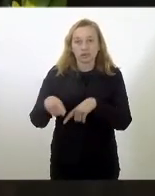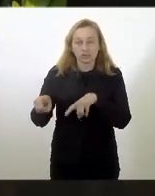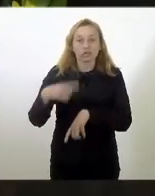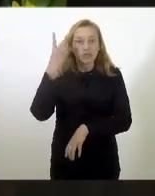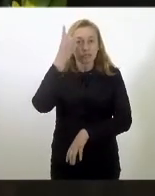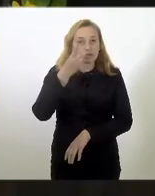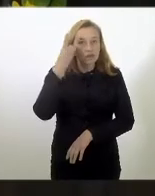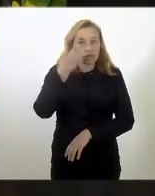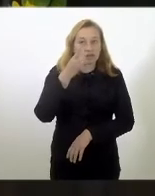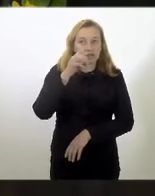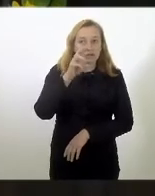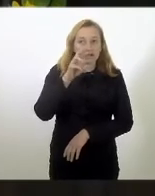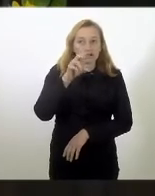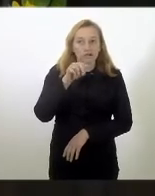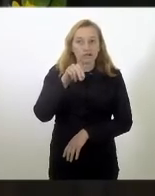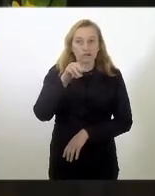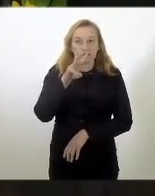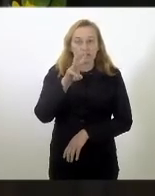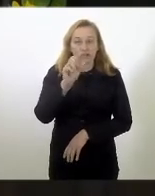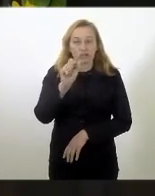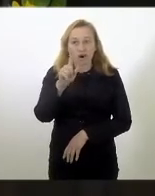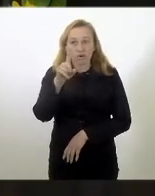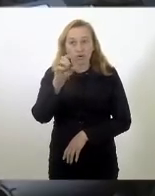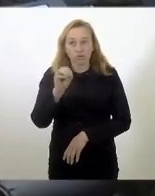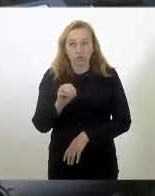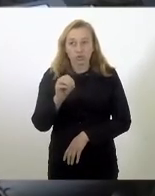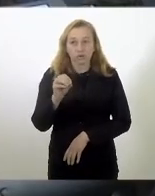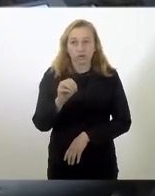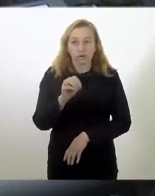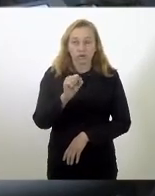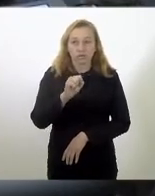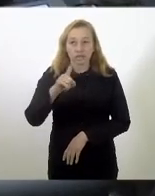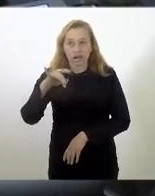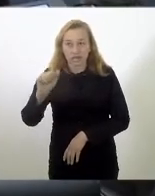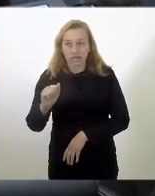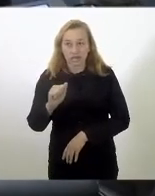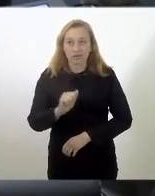Ceasa, nosso amigo, ponta esquerda.